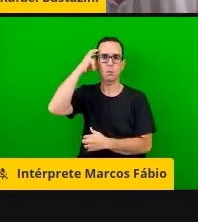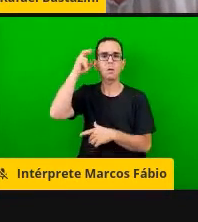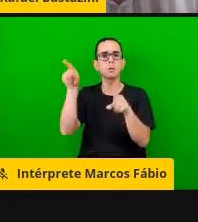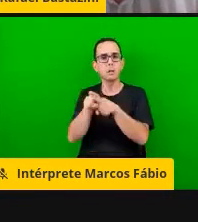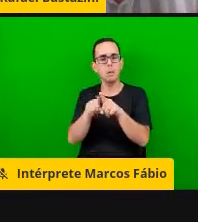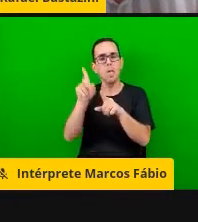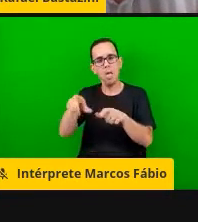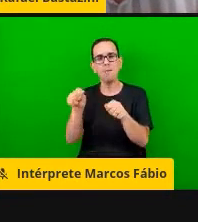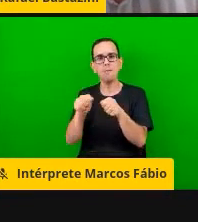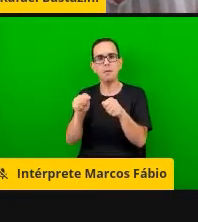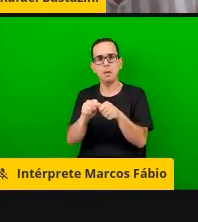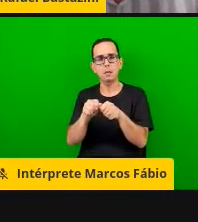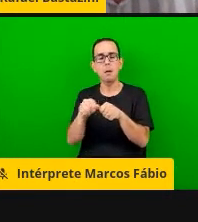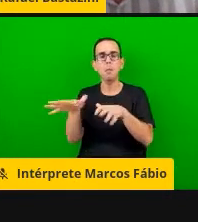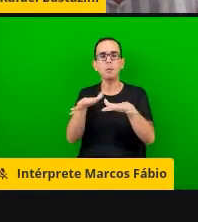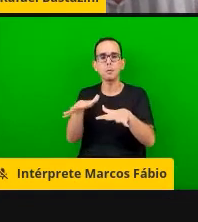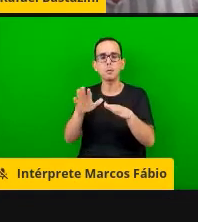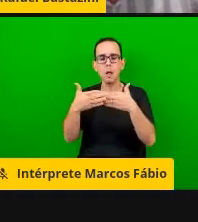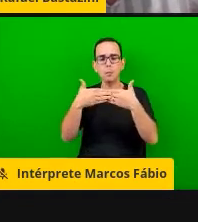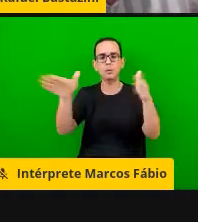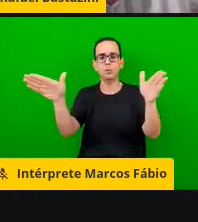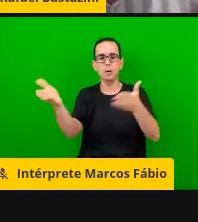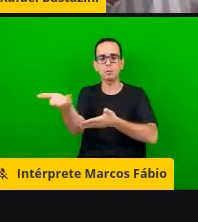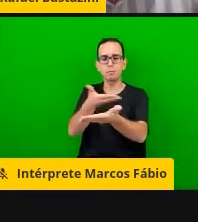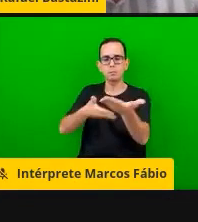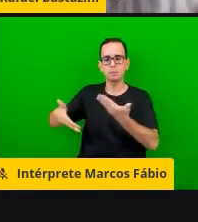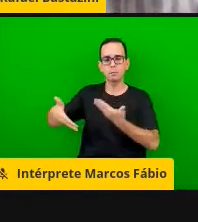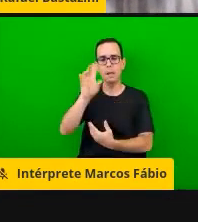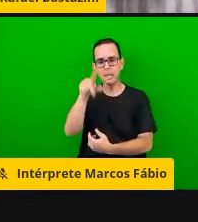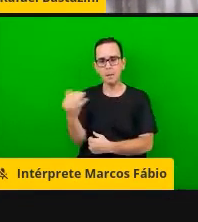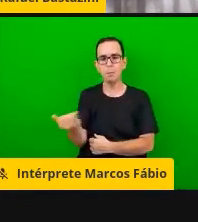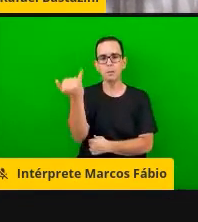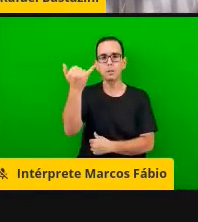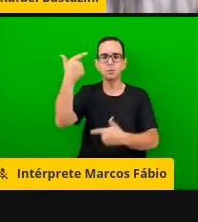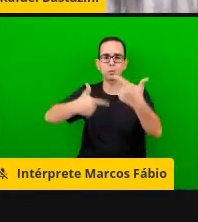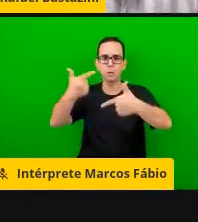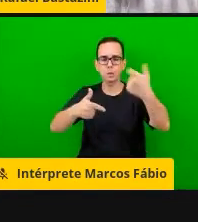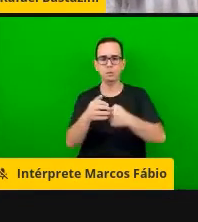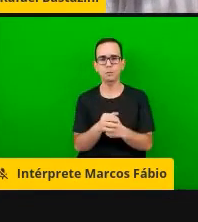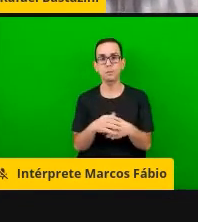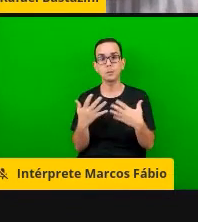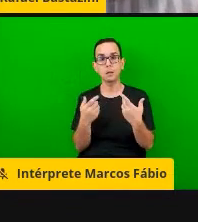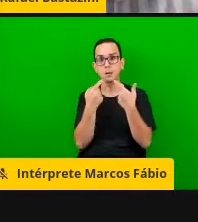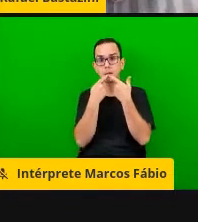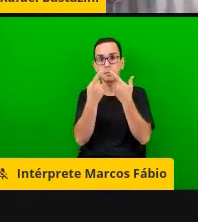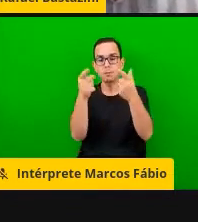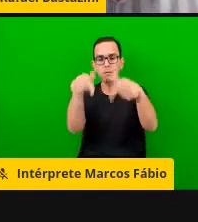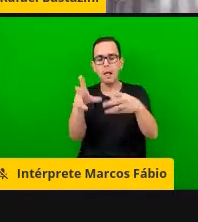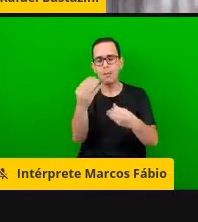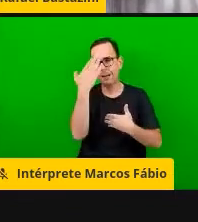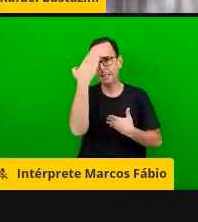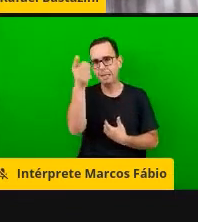tem movimento e abertura para o indeterminado, que é essencialmente político. Bom, com essa citação, eu agradeço a atenção